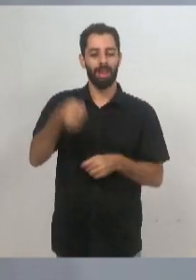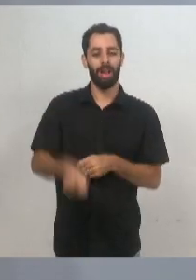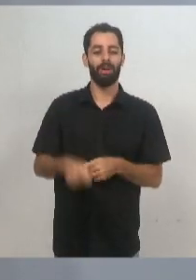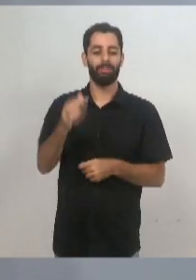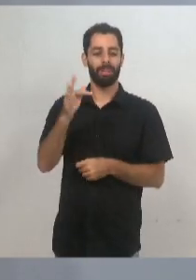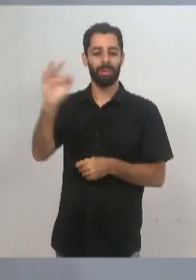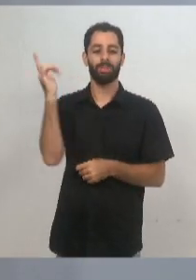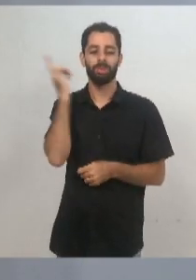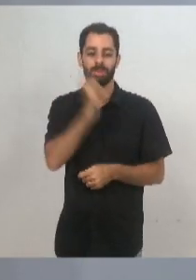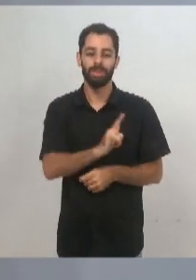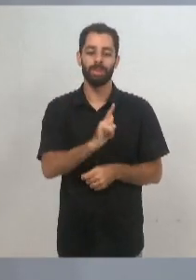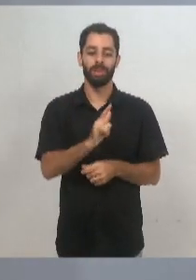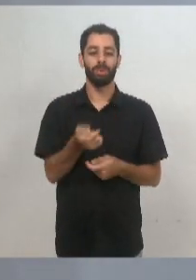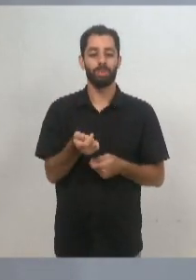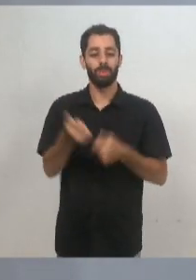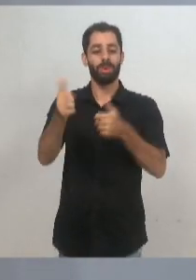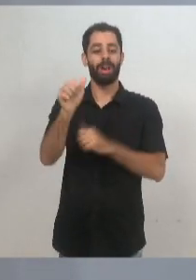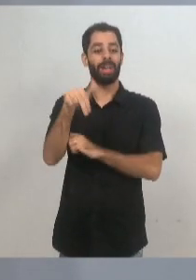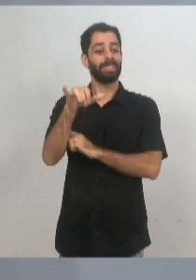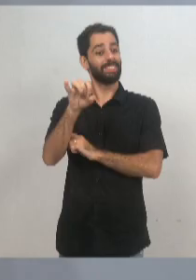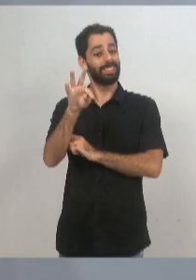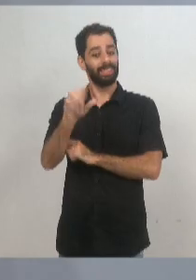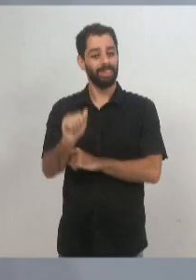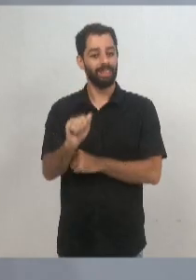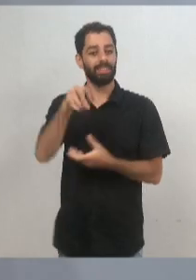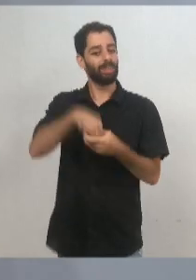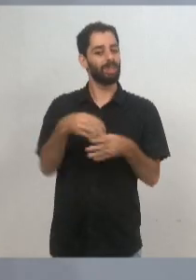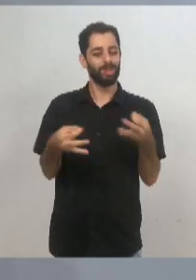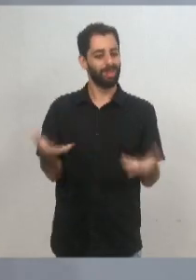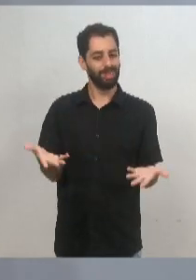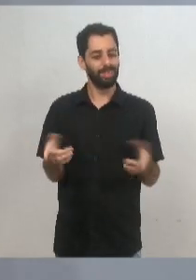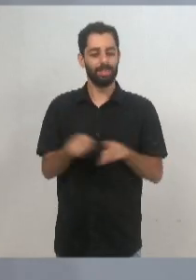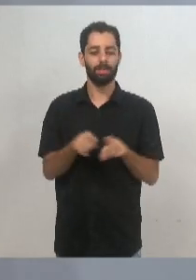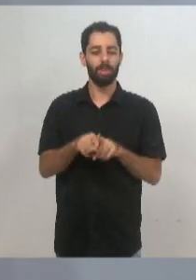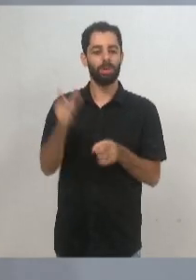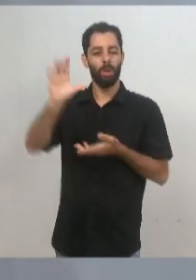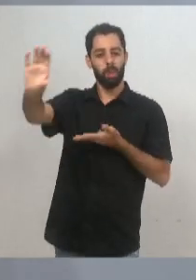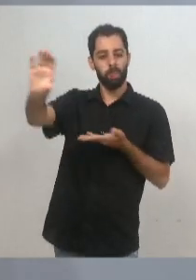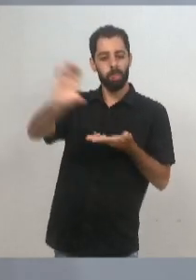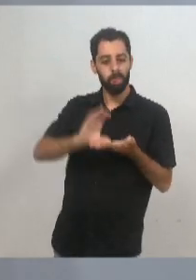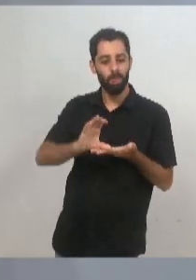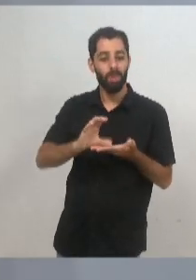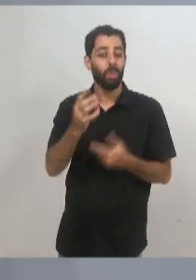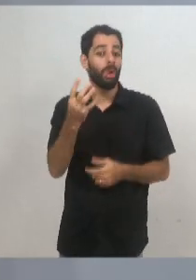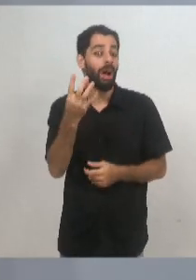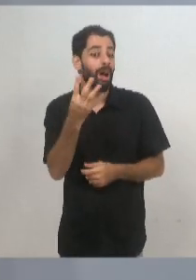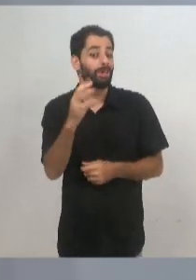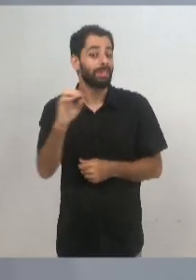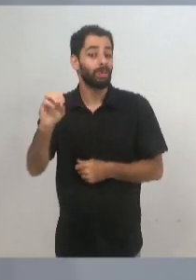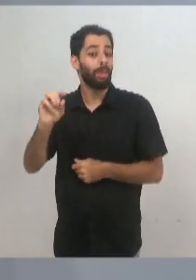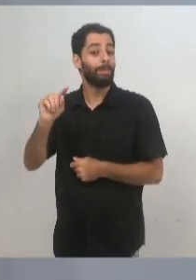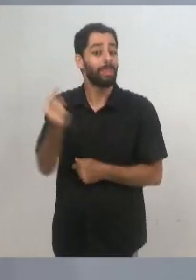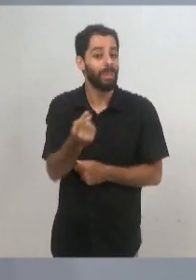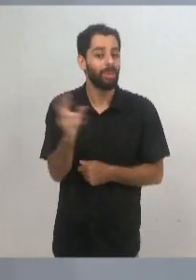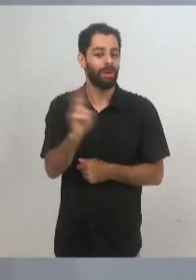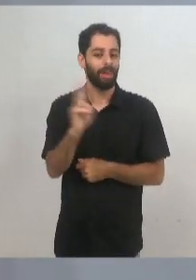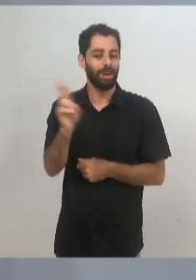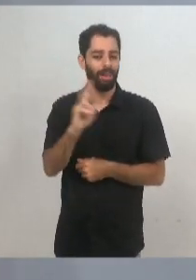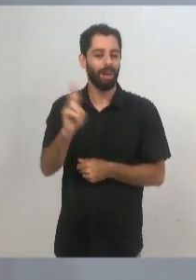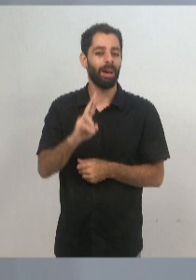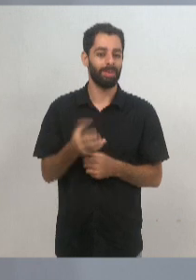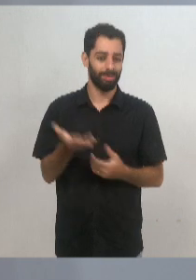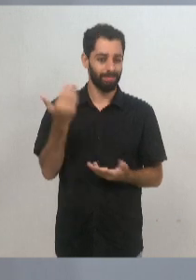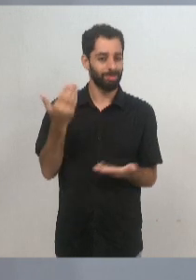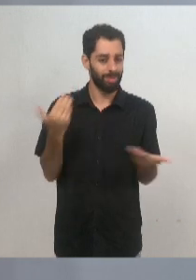Região, ganhou condições de anistia na Justiça, além de uma indenização, senhores, de R$400 mil na